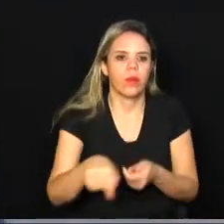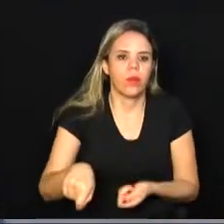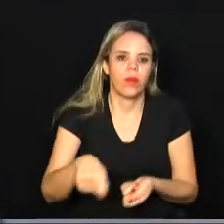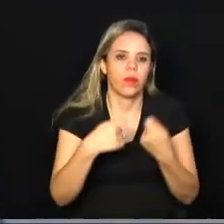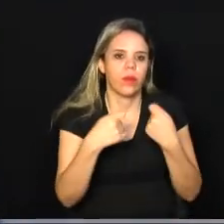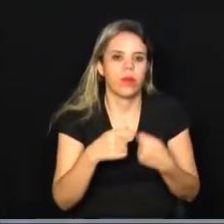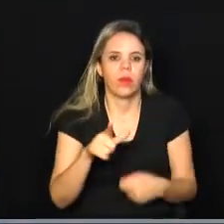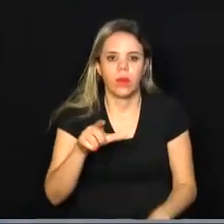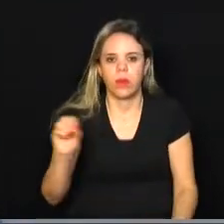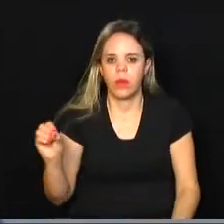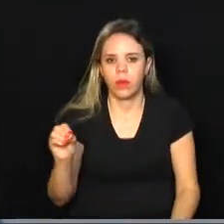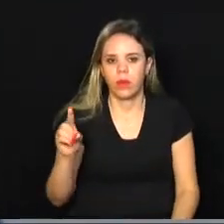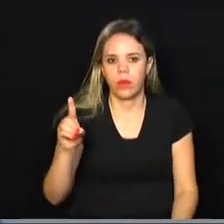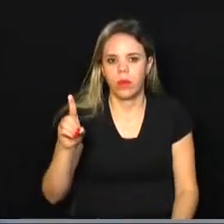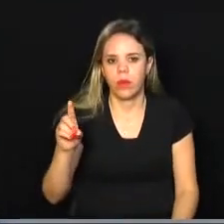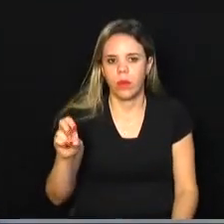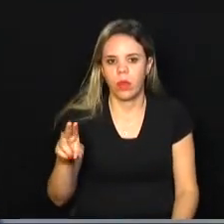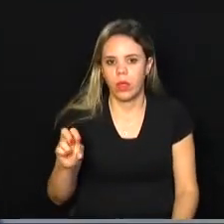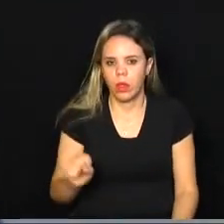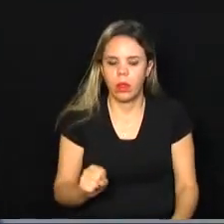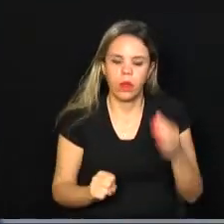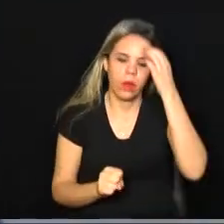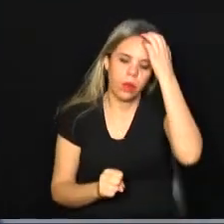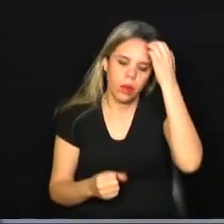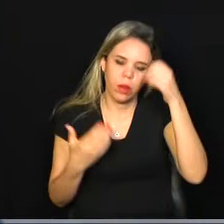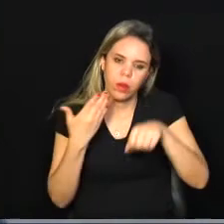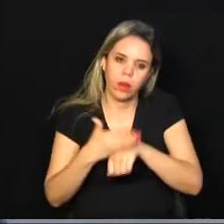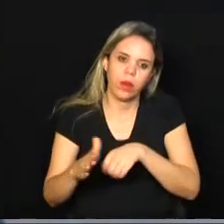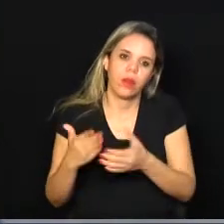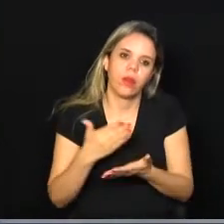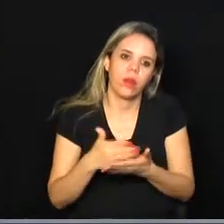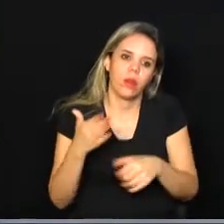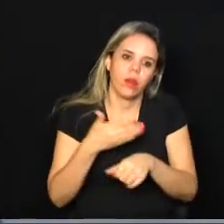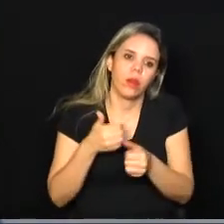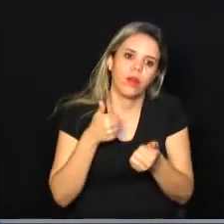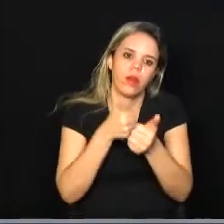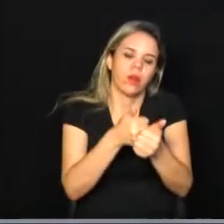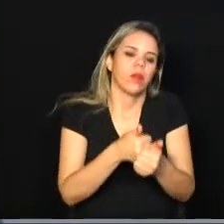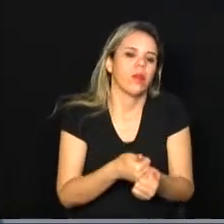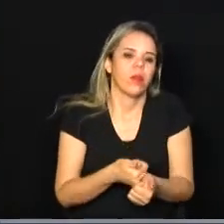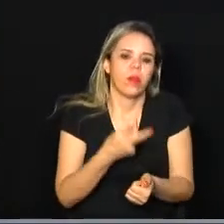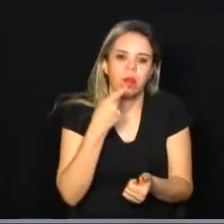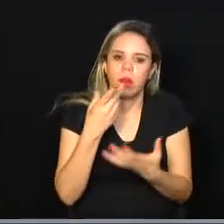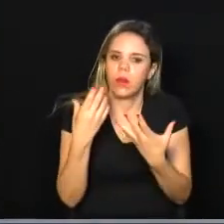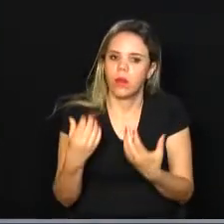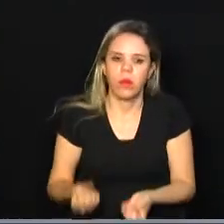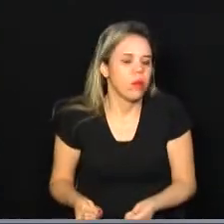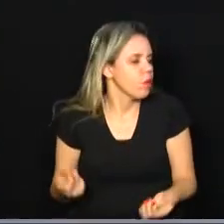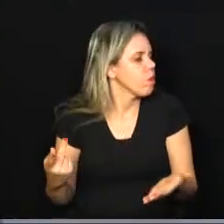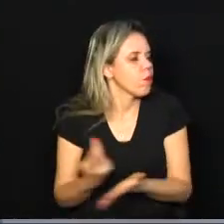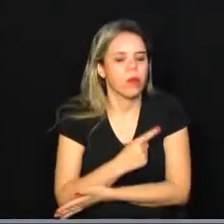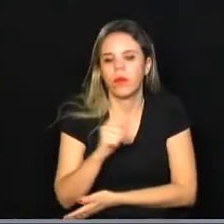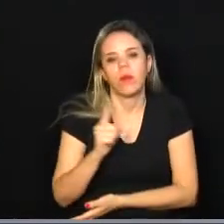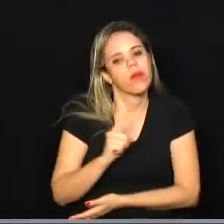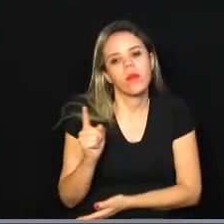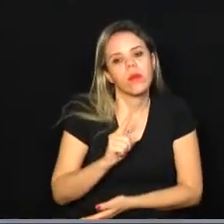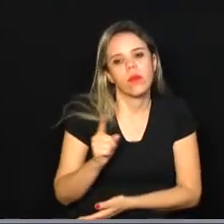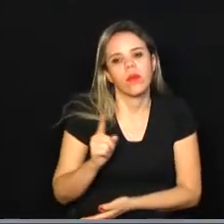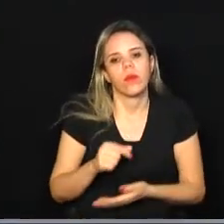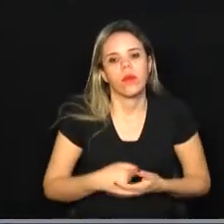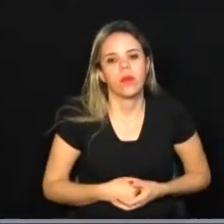de Deus, nos treinamentos que eu acompanhava, ele não se permitia errar.